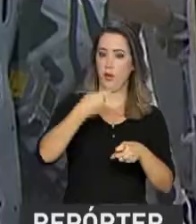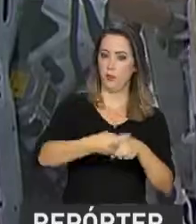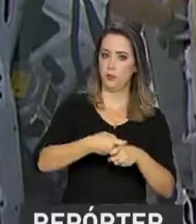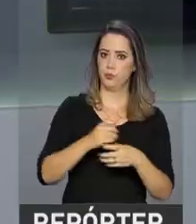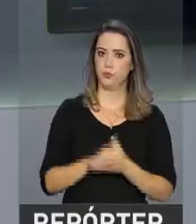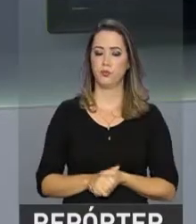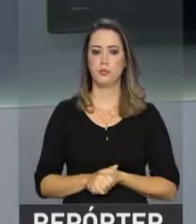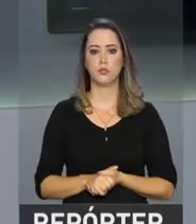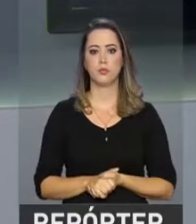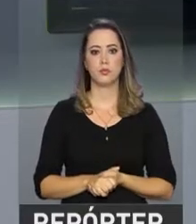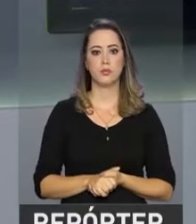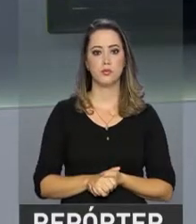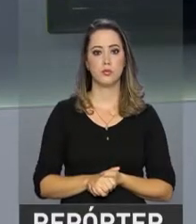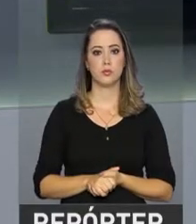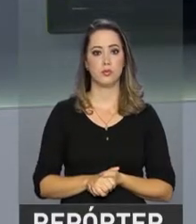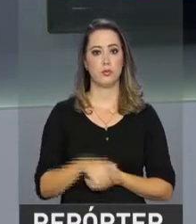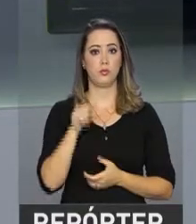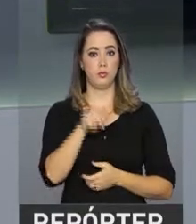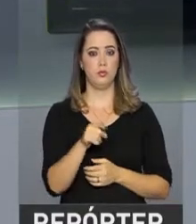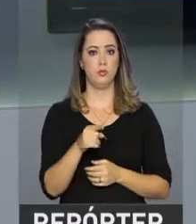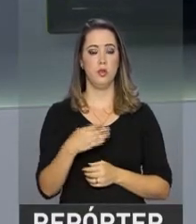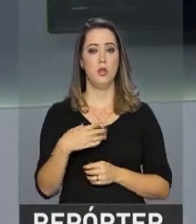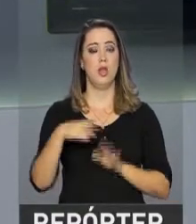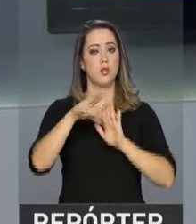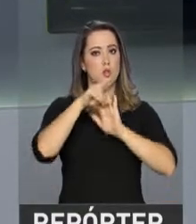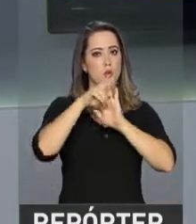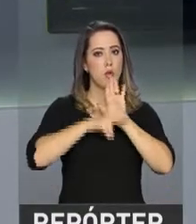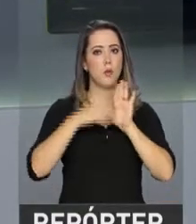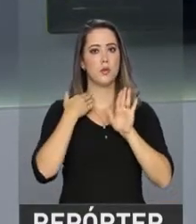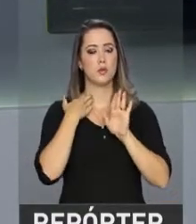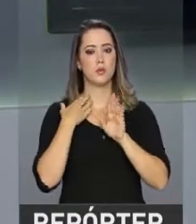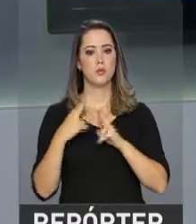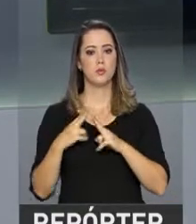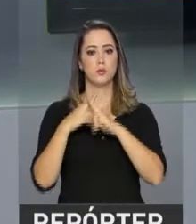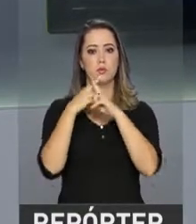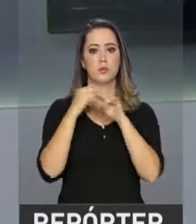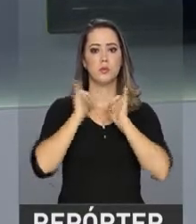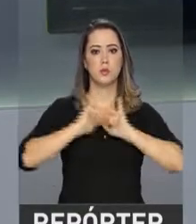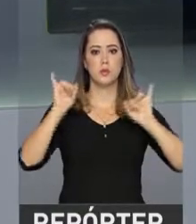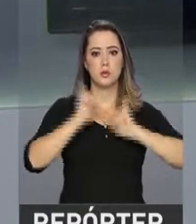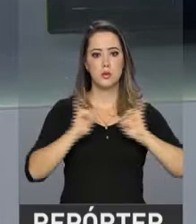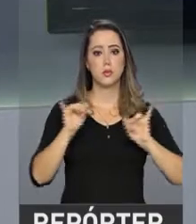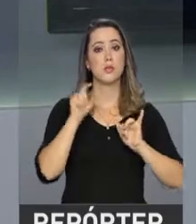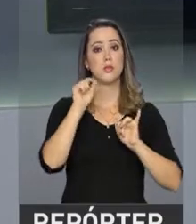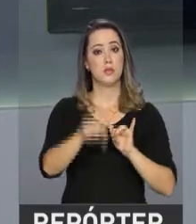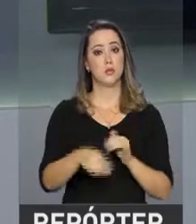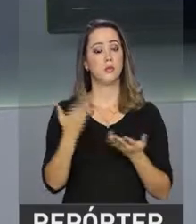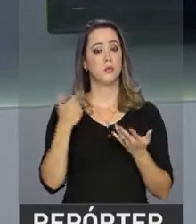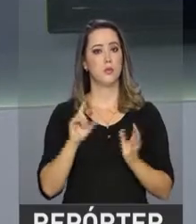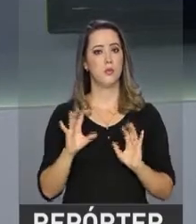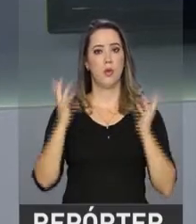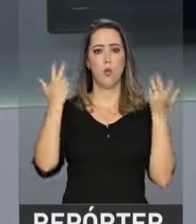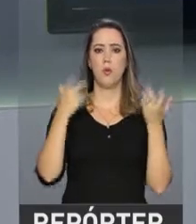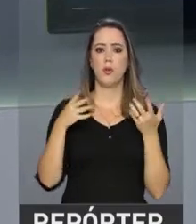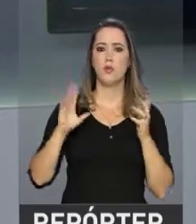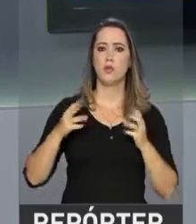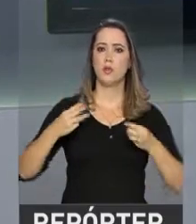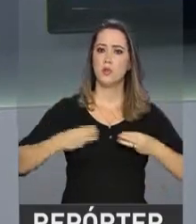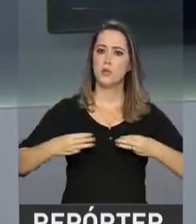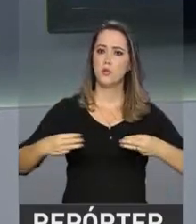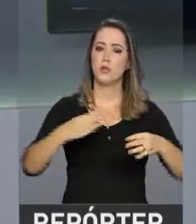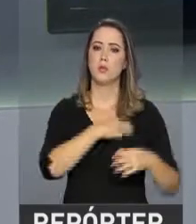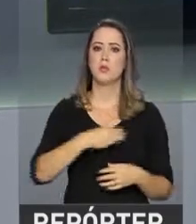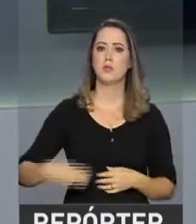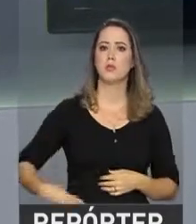e as diretrizes da caixa econômica federal para 2018 foram anunciadas agora há pouco durante o evento o ministro das cidades